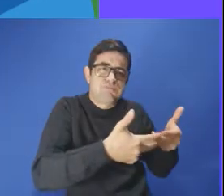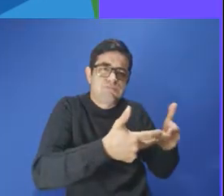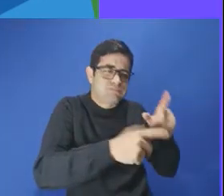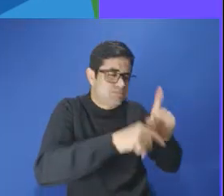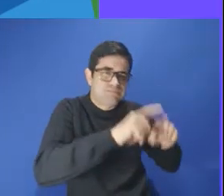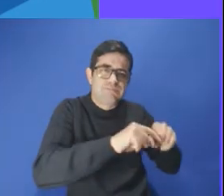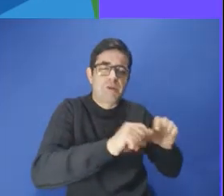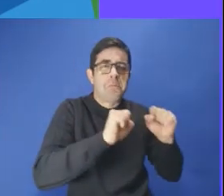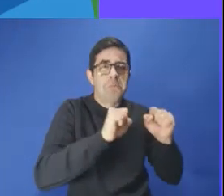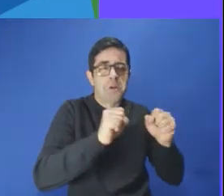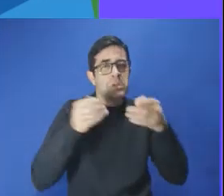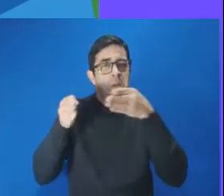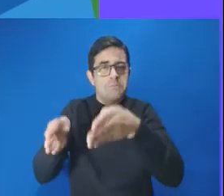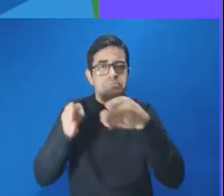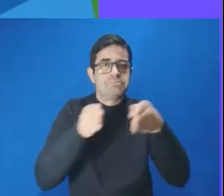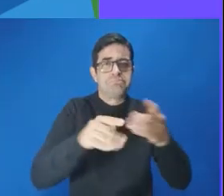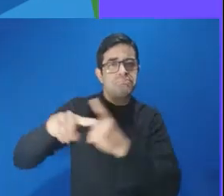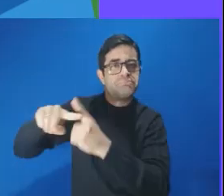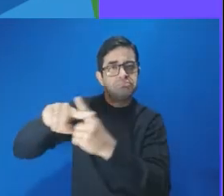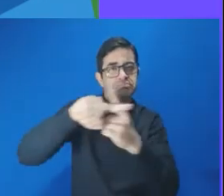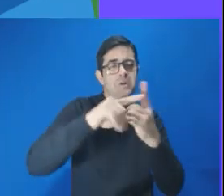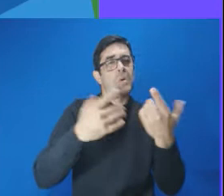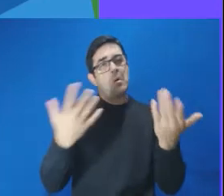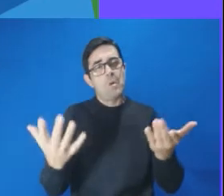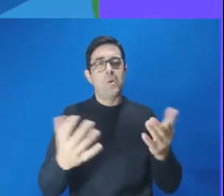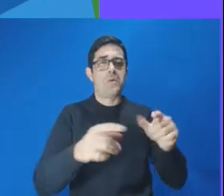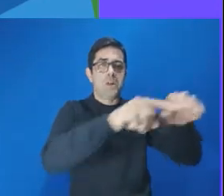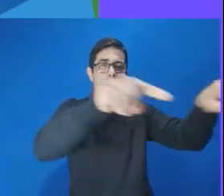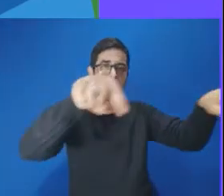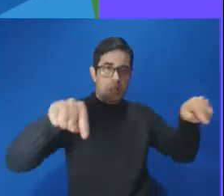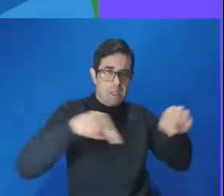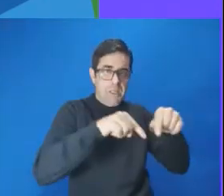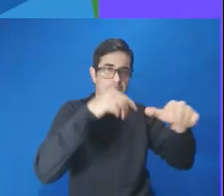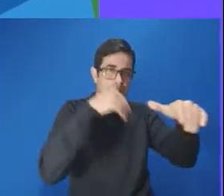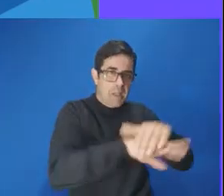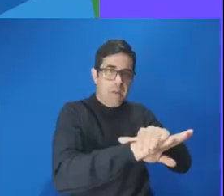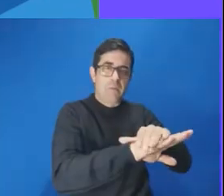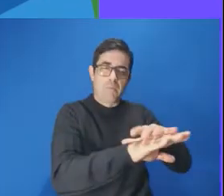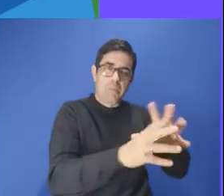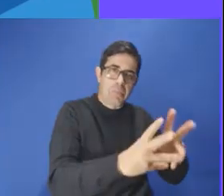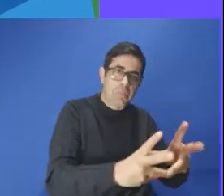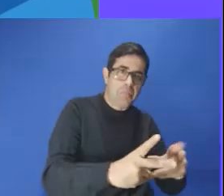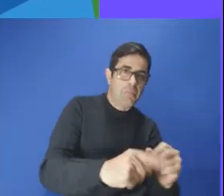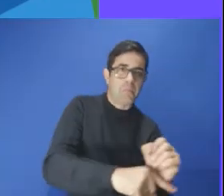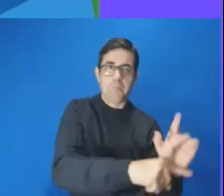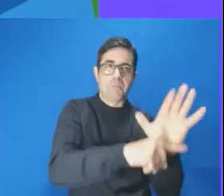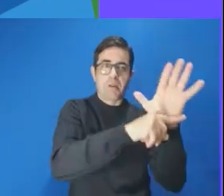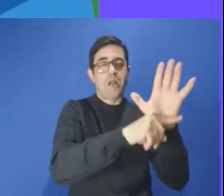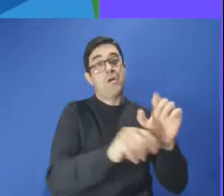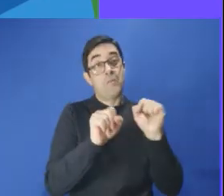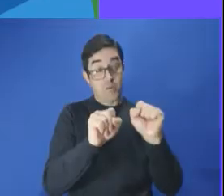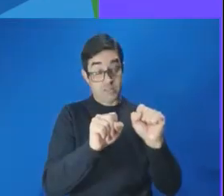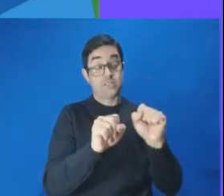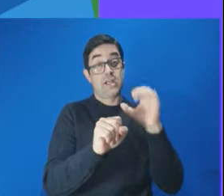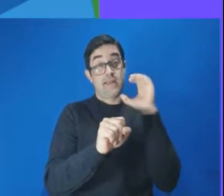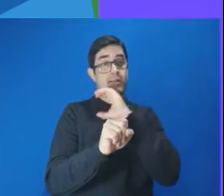lixões, aterros sanitários e assim por diante. Ele é um gás combustível, ele pega fogo muito facilmente, né, e é usado como combustível, e é um